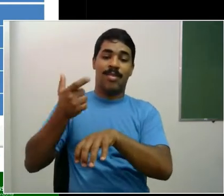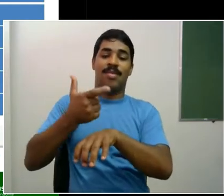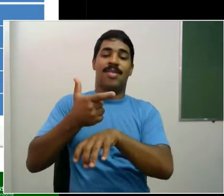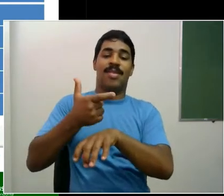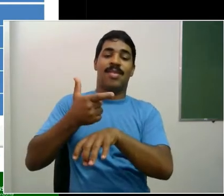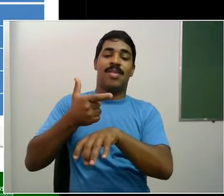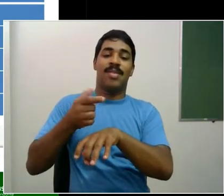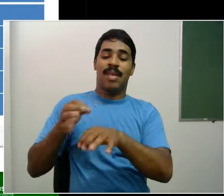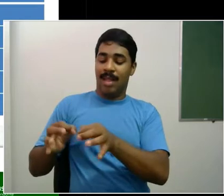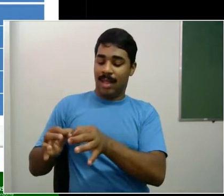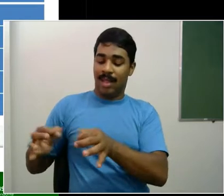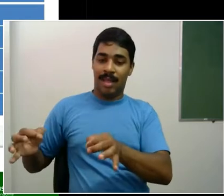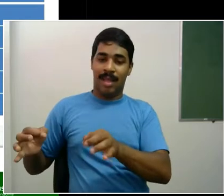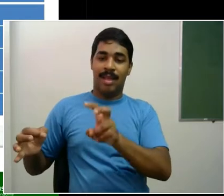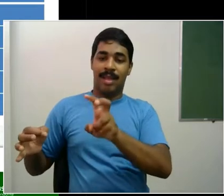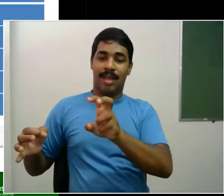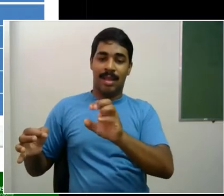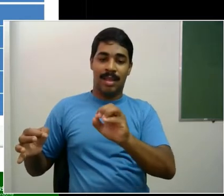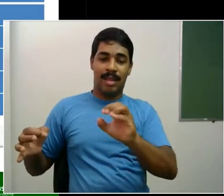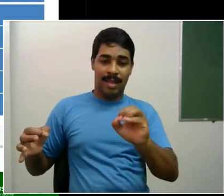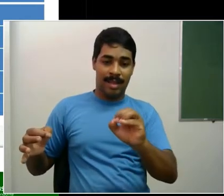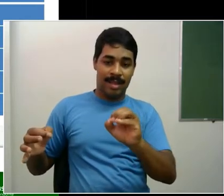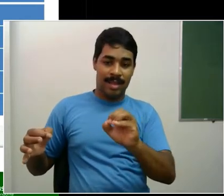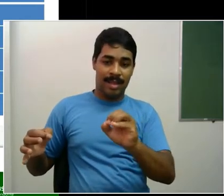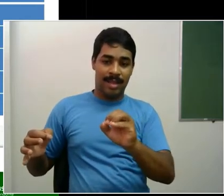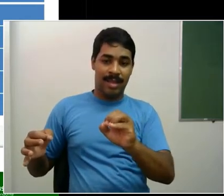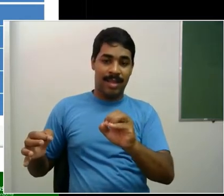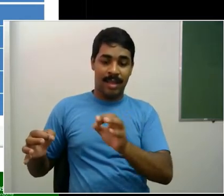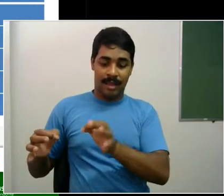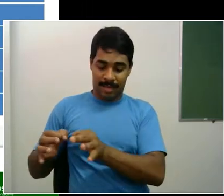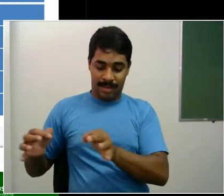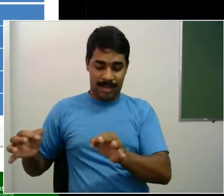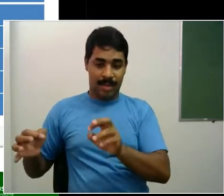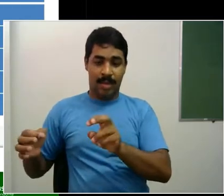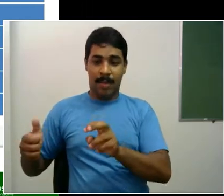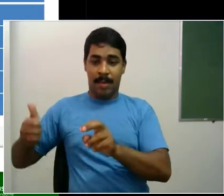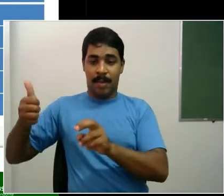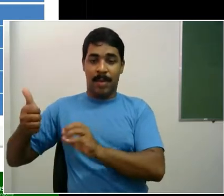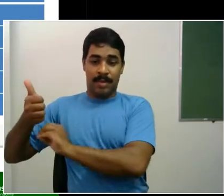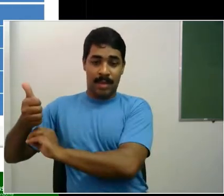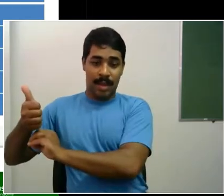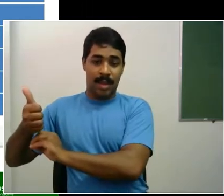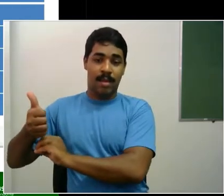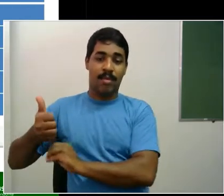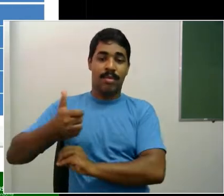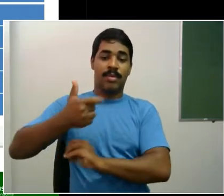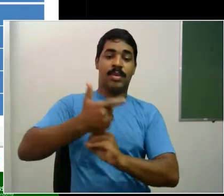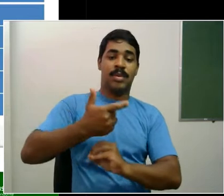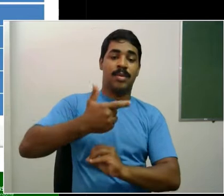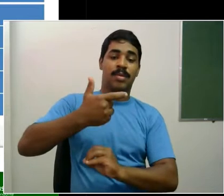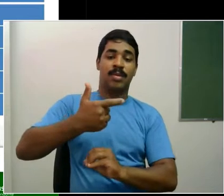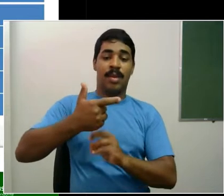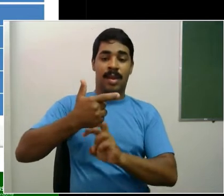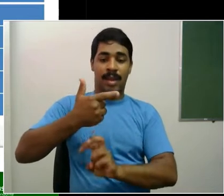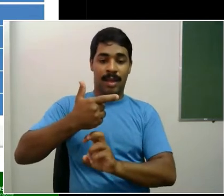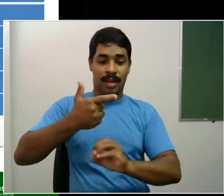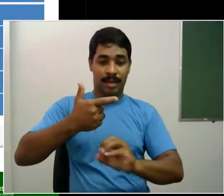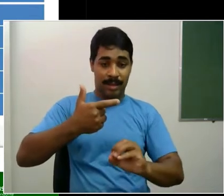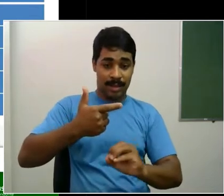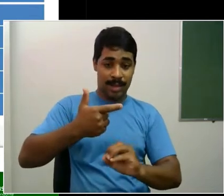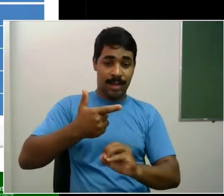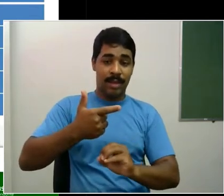distância, então, no posto 2 ele vai estar a 500 metros do posto 1, o posto 3 a 500 metros do